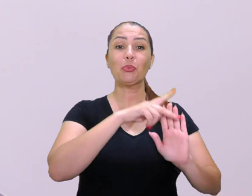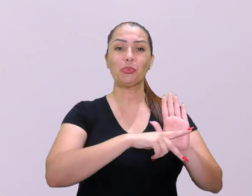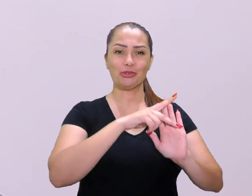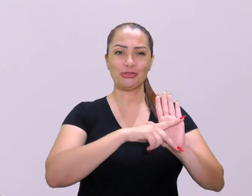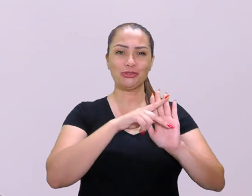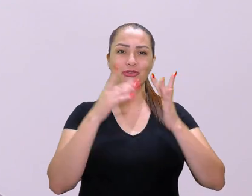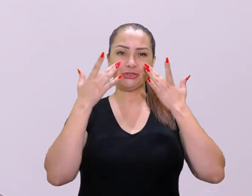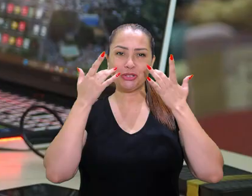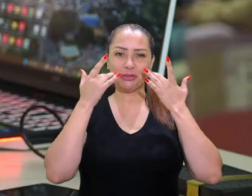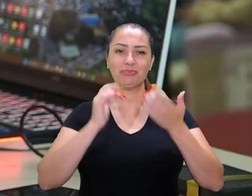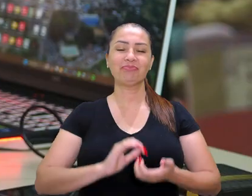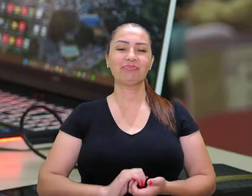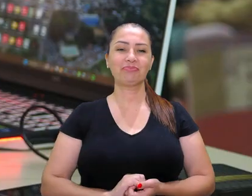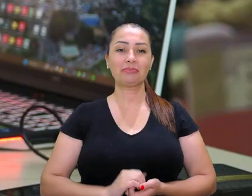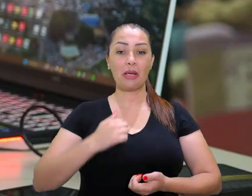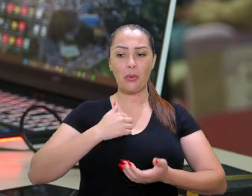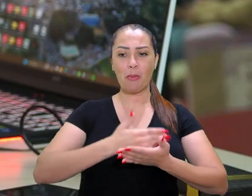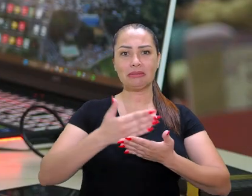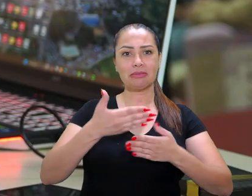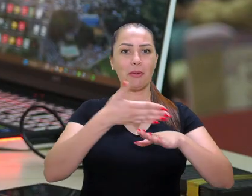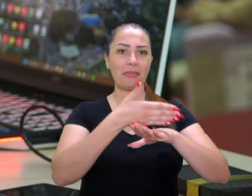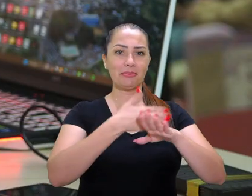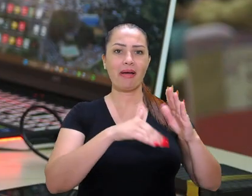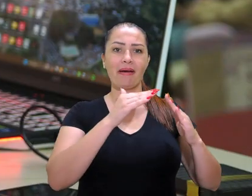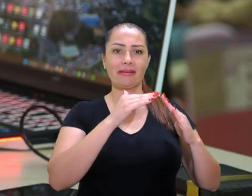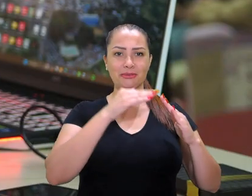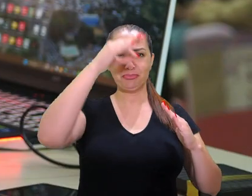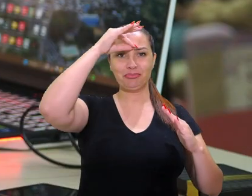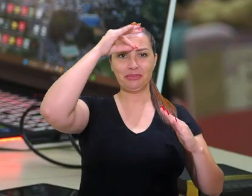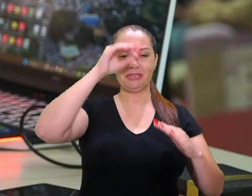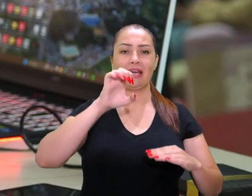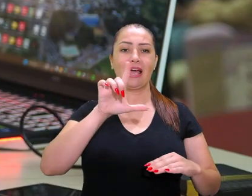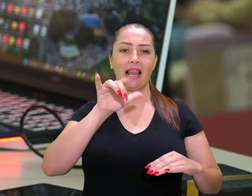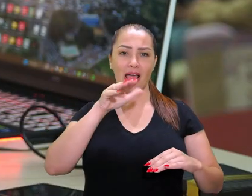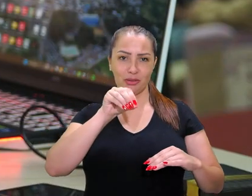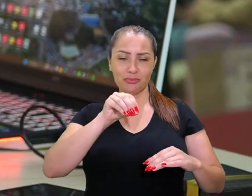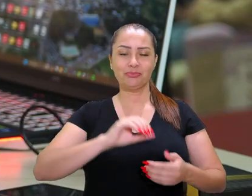projeto de teatro. Eu comecei a frequentar o Centro Espírita, o Eulália Nogueira ali,